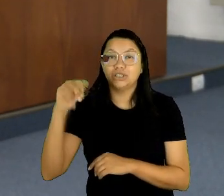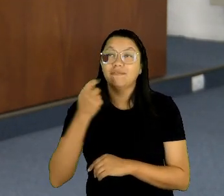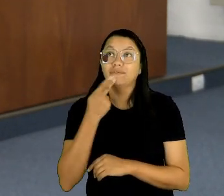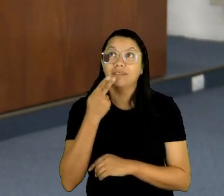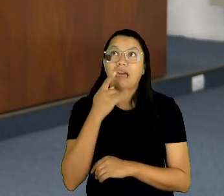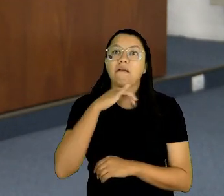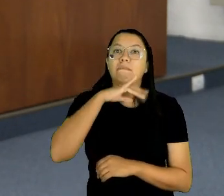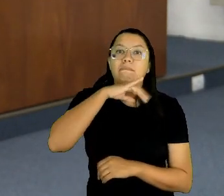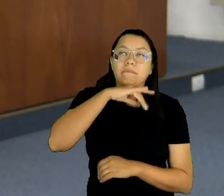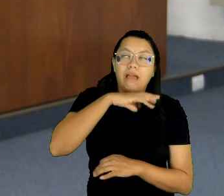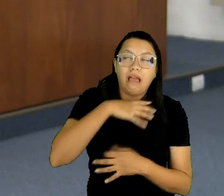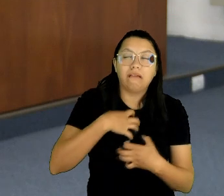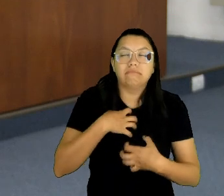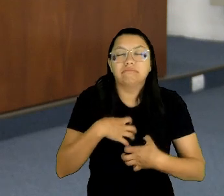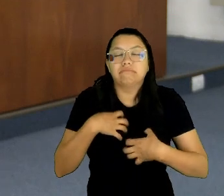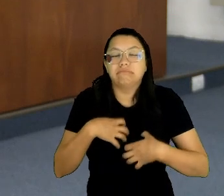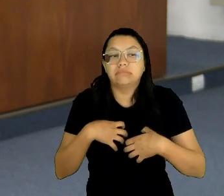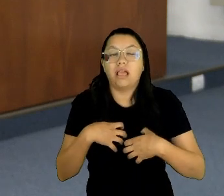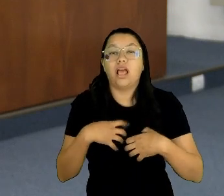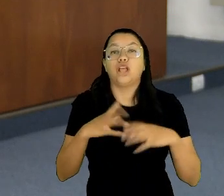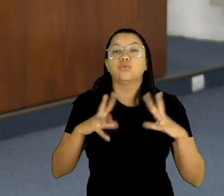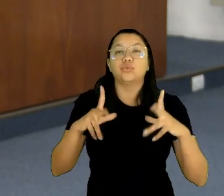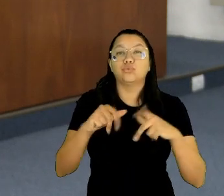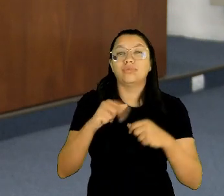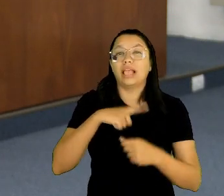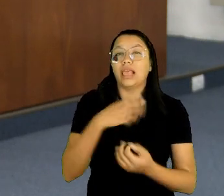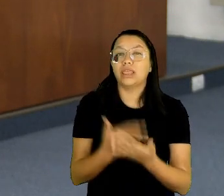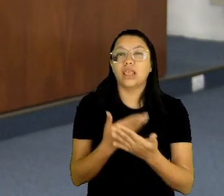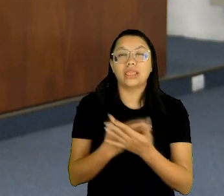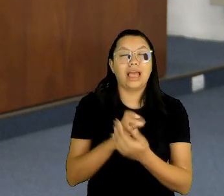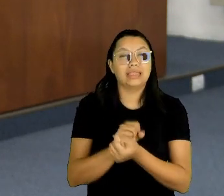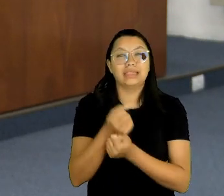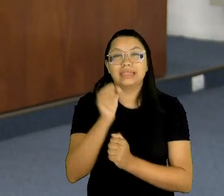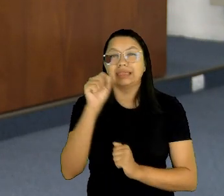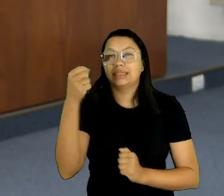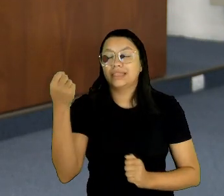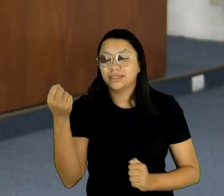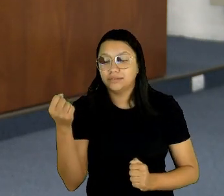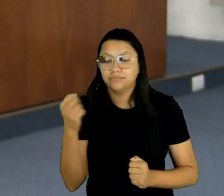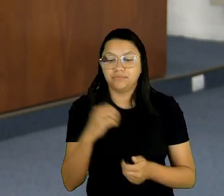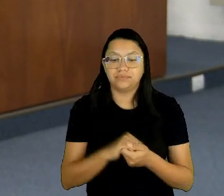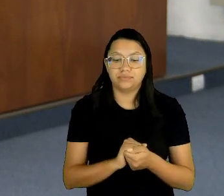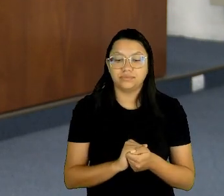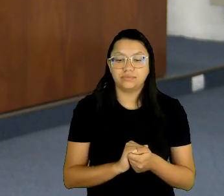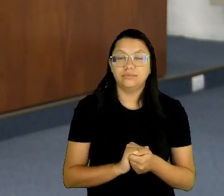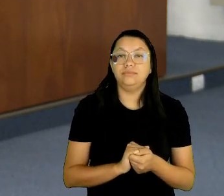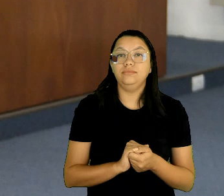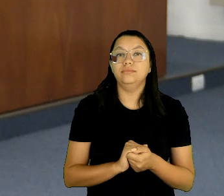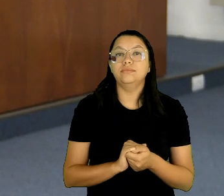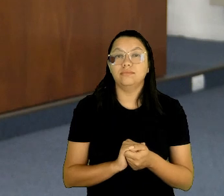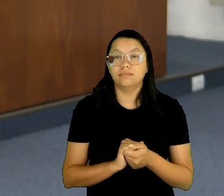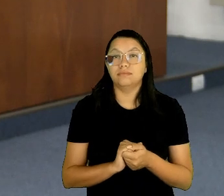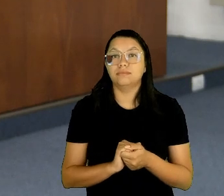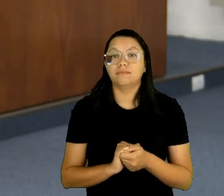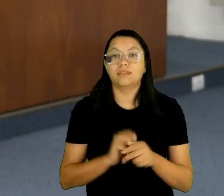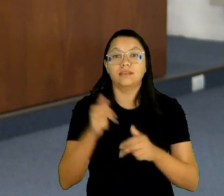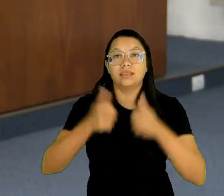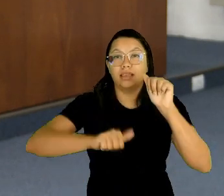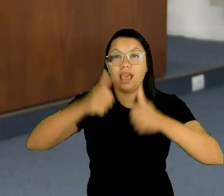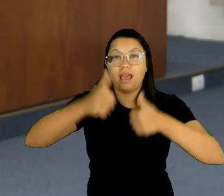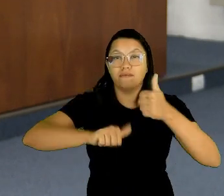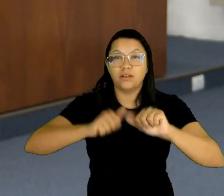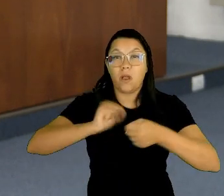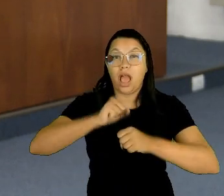bem forte aí que associa a estatina com várias coisas. Tudo que a gente tem de estudo grande, randomizado, que avaliou